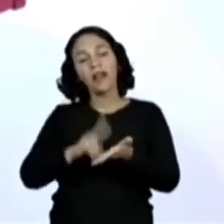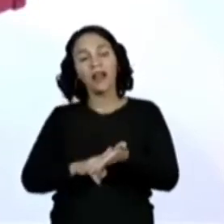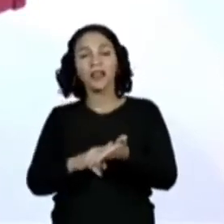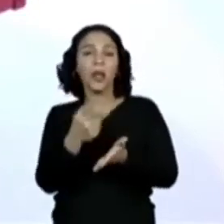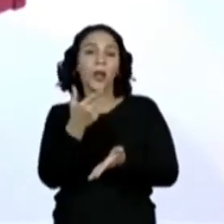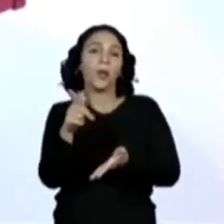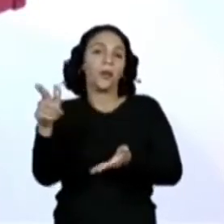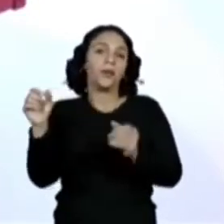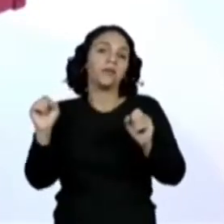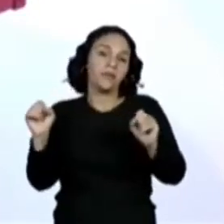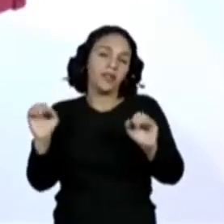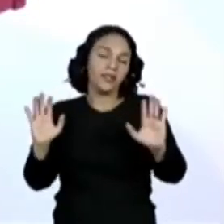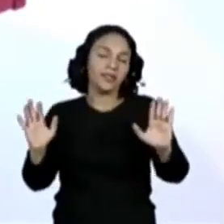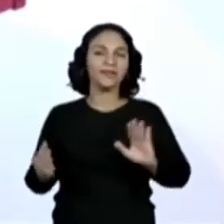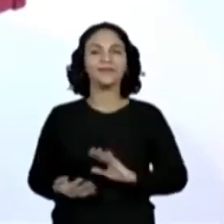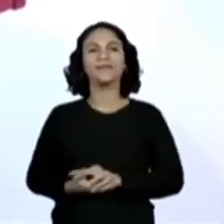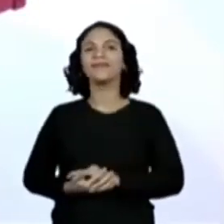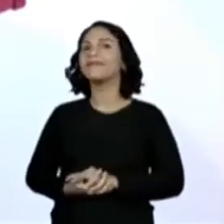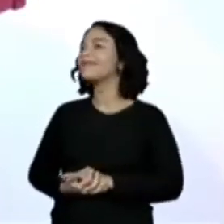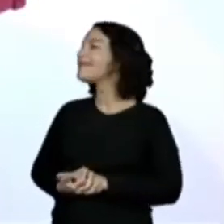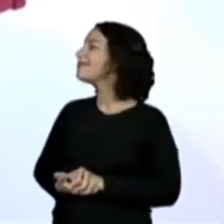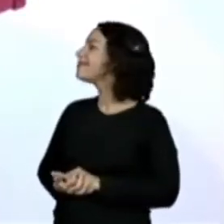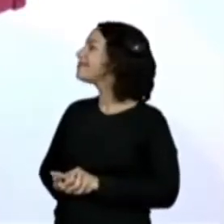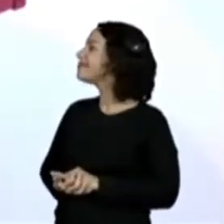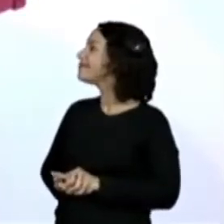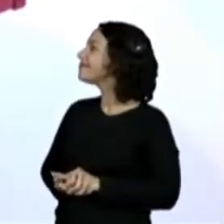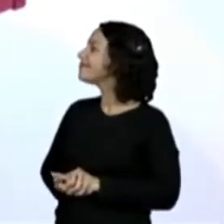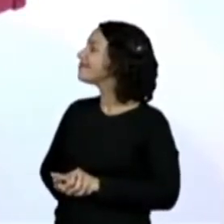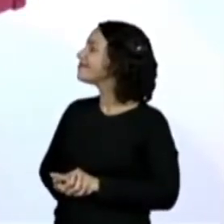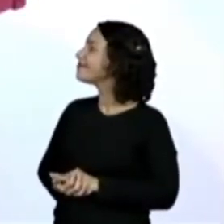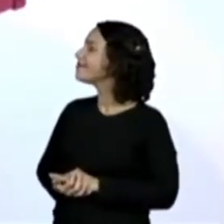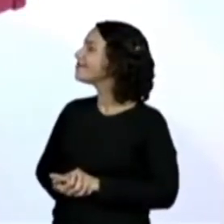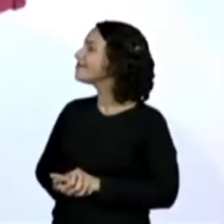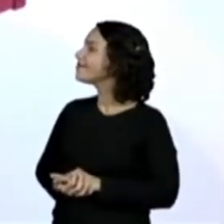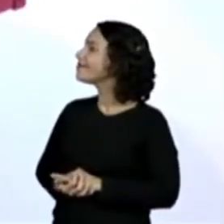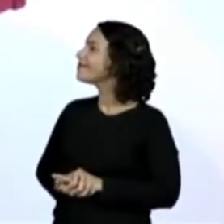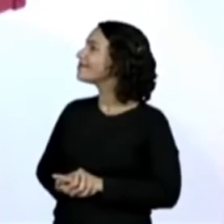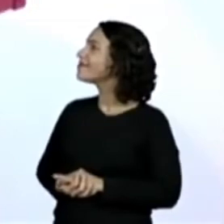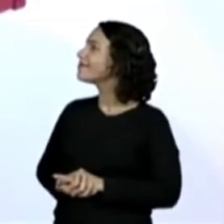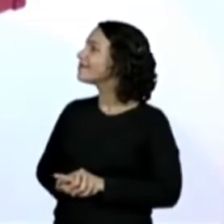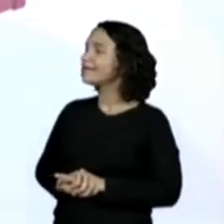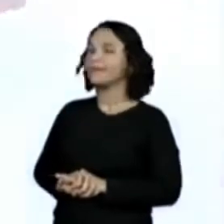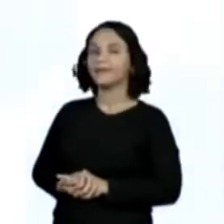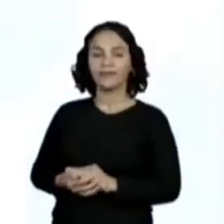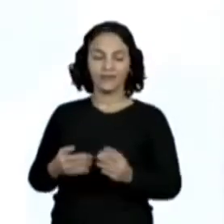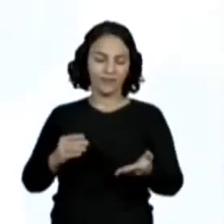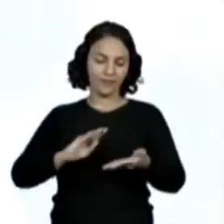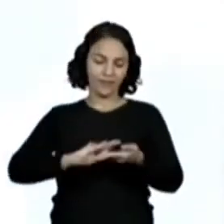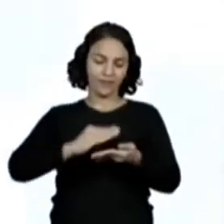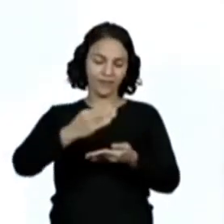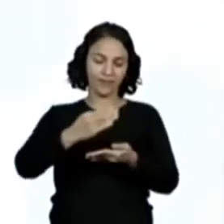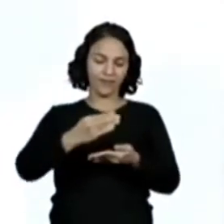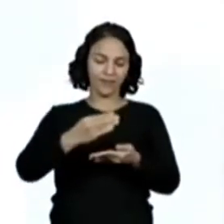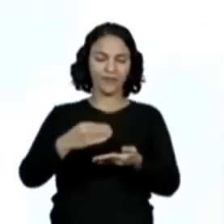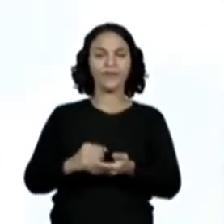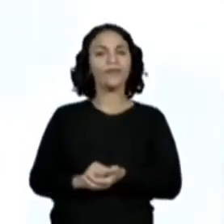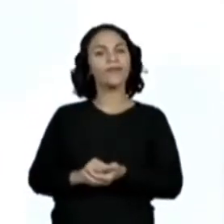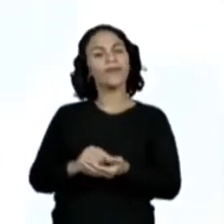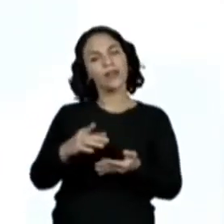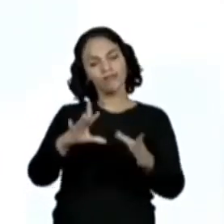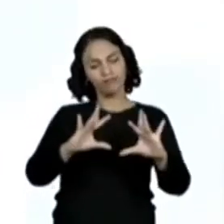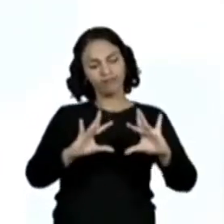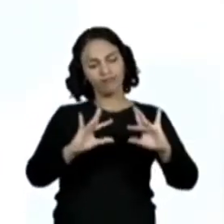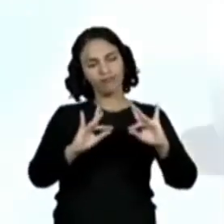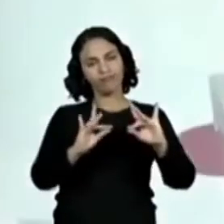estamos estudando cartas. Essa imagem nos ajuda a pensar no nosso objeto de estudo, no